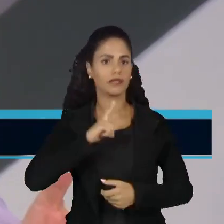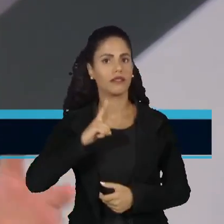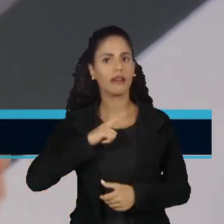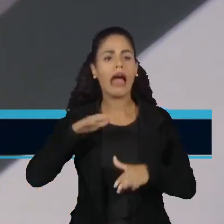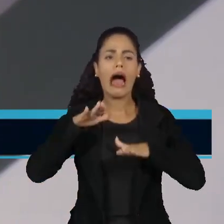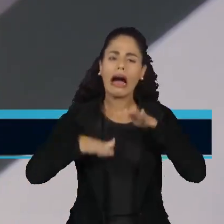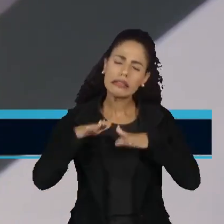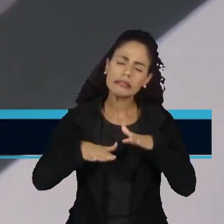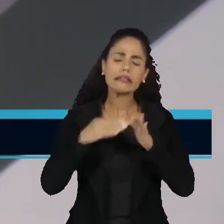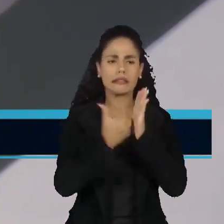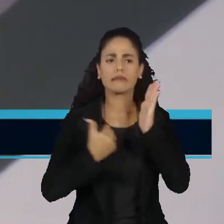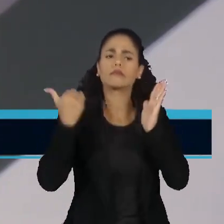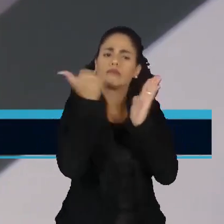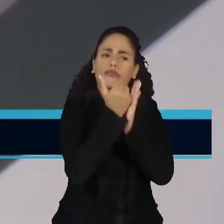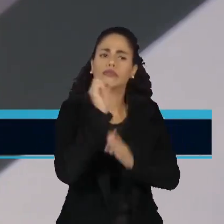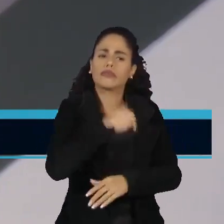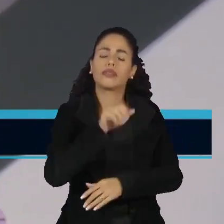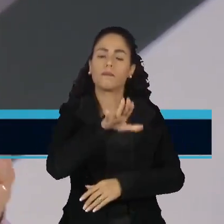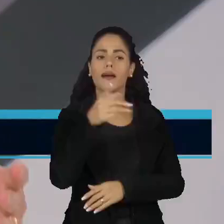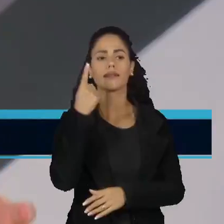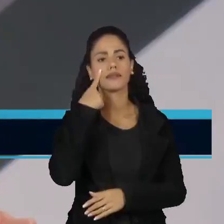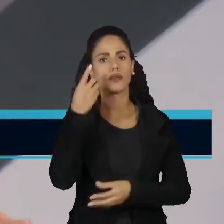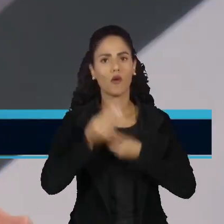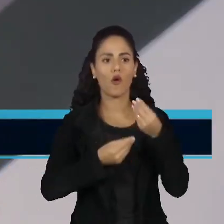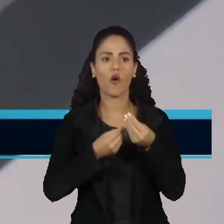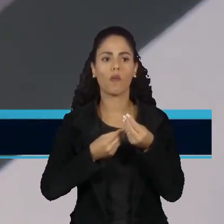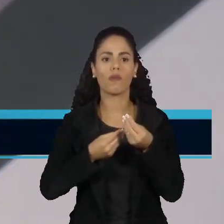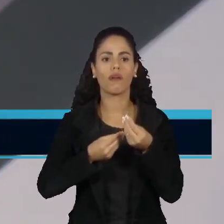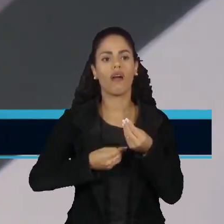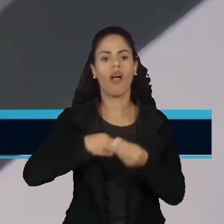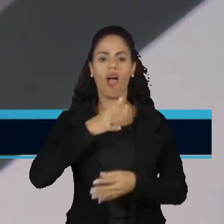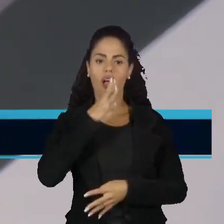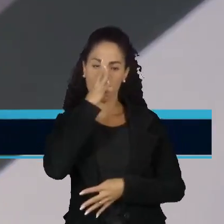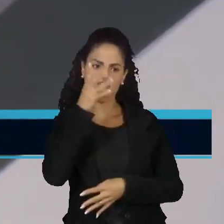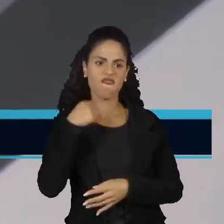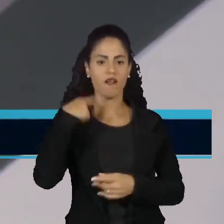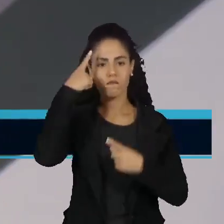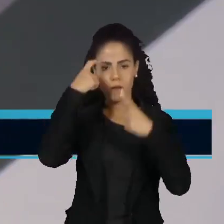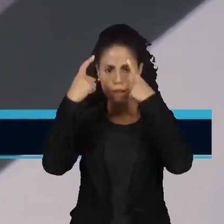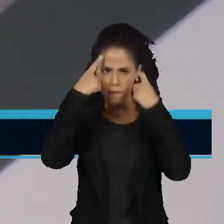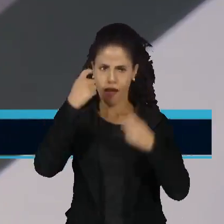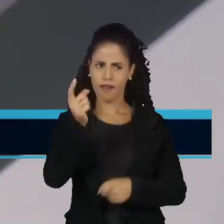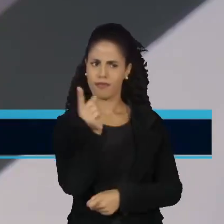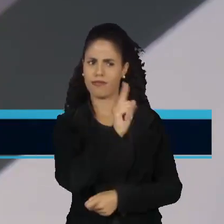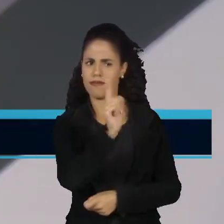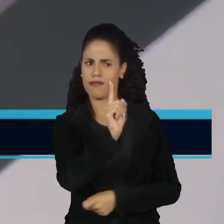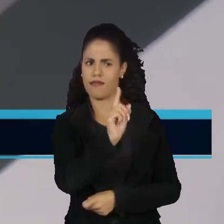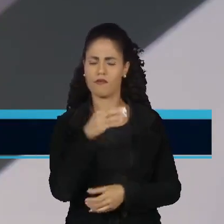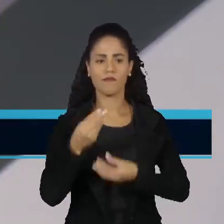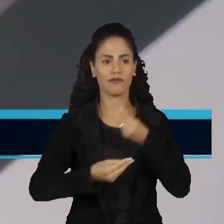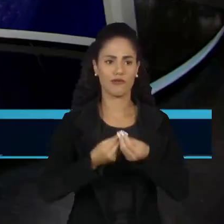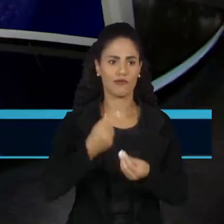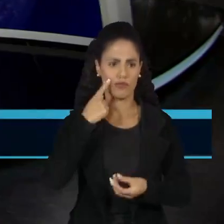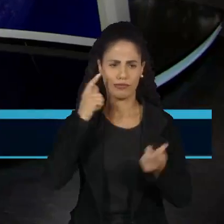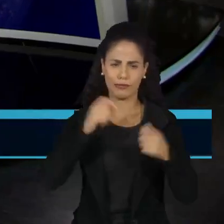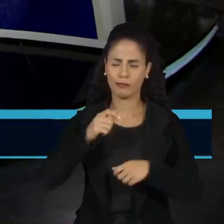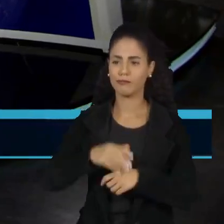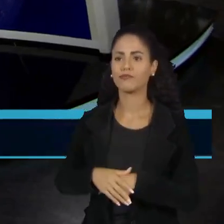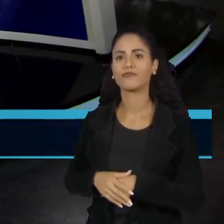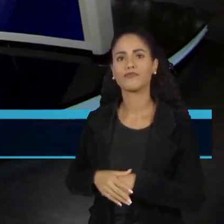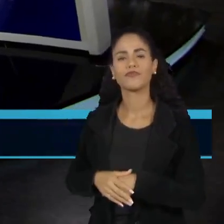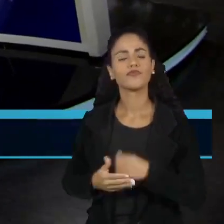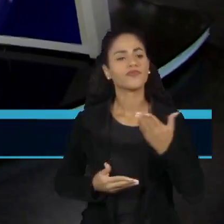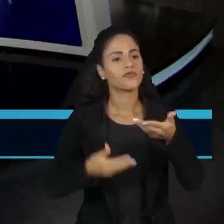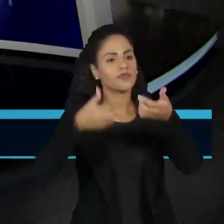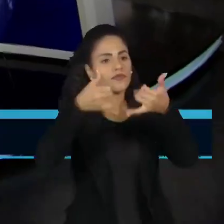exagera, às vezes pode ser que exagere, mas o mercado não inventa a realidade. A realidade é uma realidade que se expressa em números. Lacerda, nas